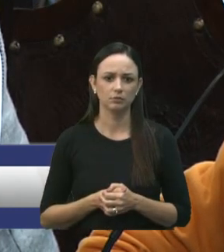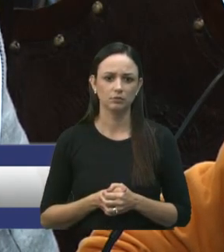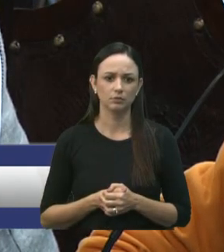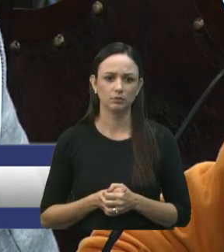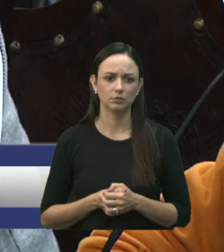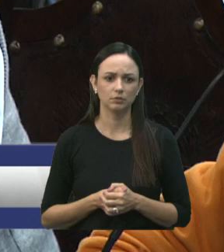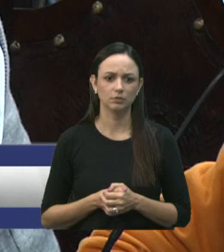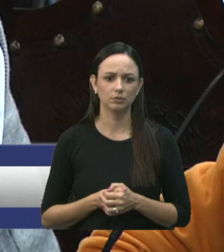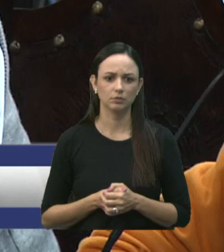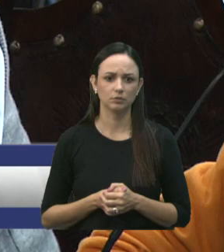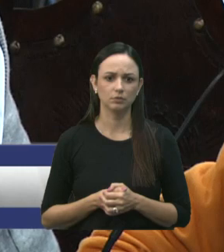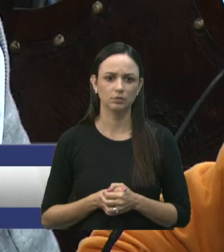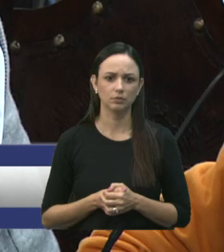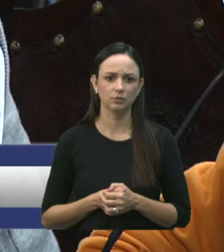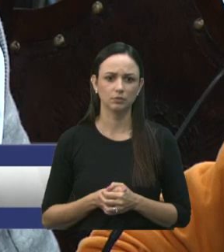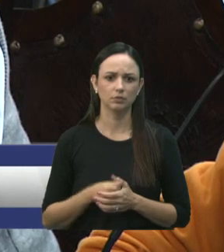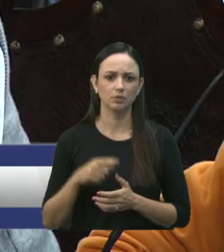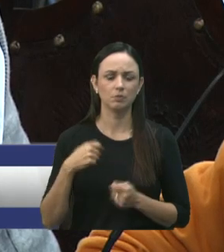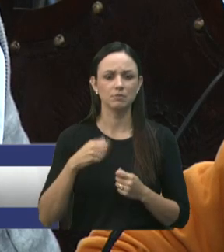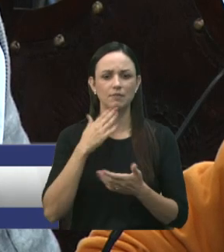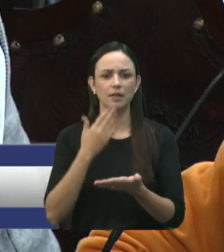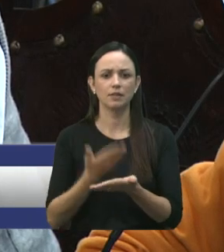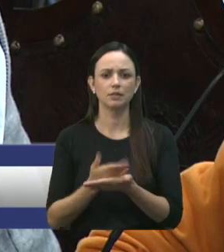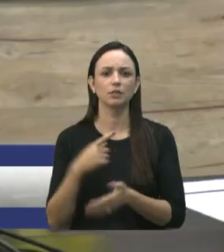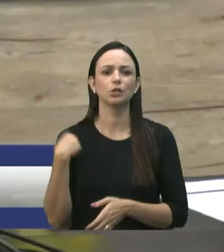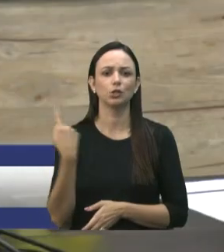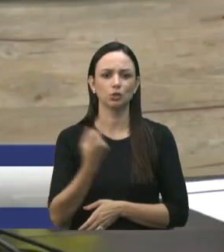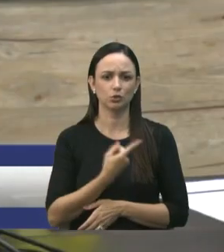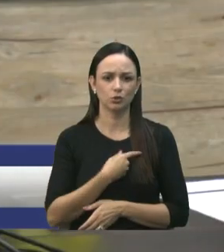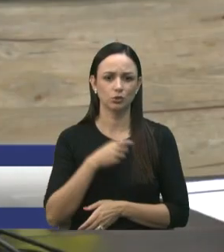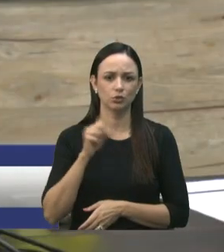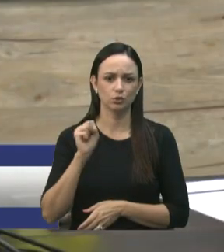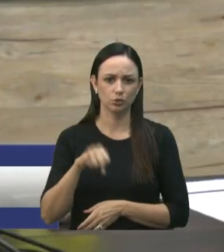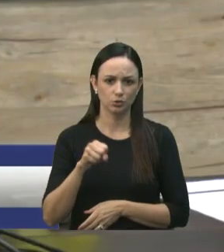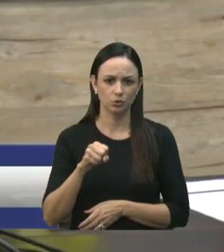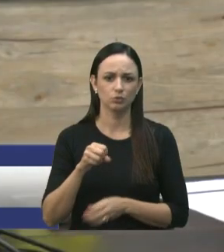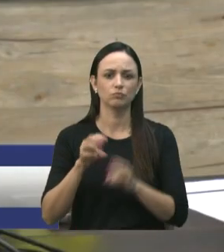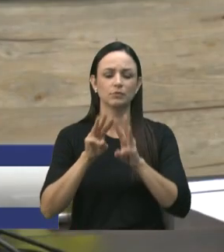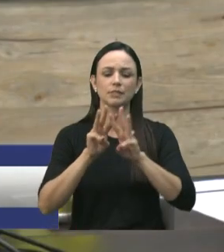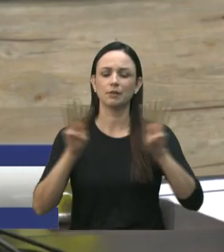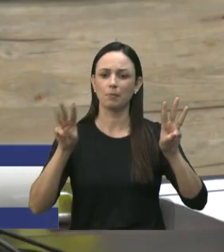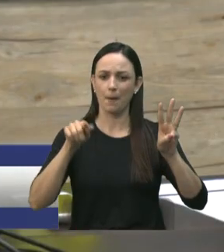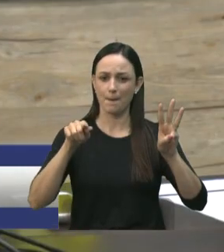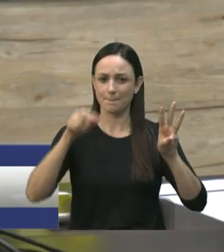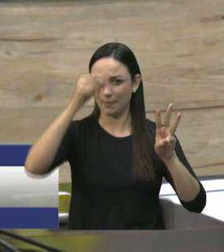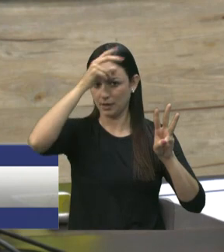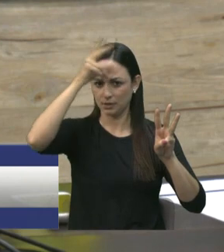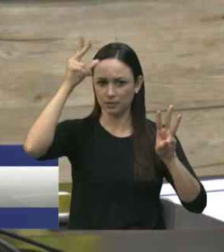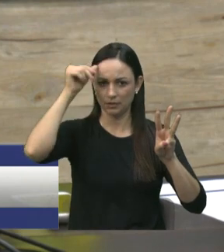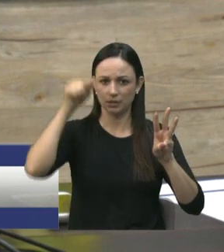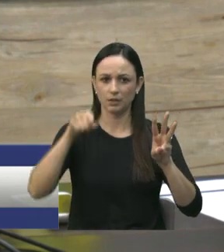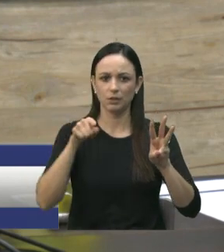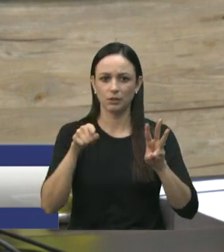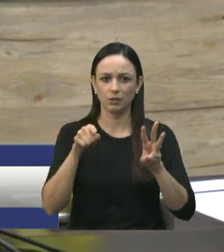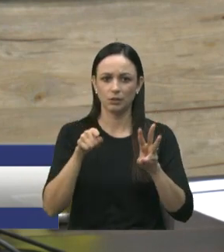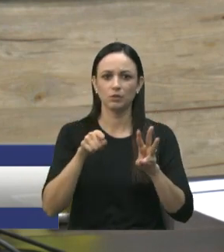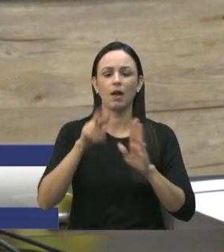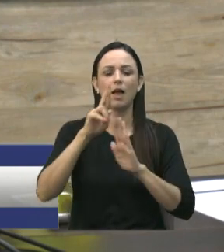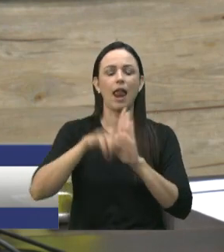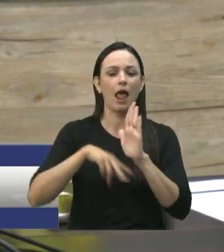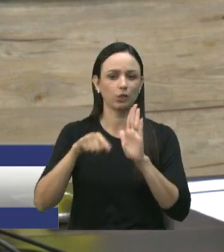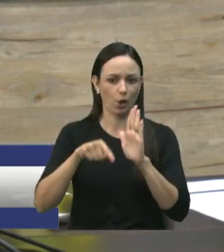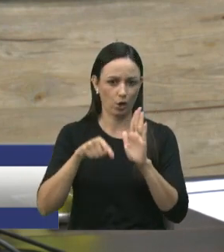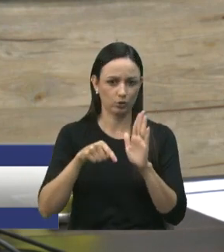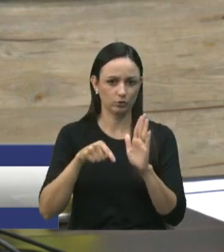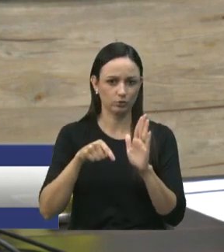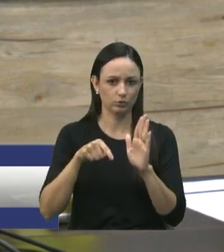Nós divulgaremos... Eu preciso fazer um requerimento. Sim, não. Nós divulgaremos no portal da Prefeitura esse acesso ao relatório,